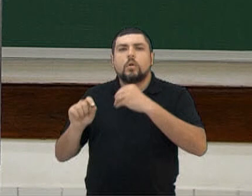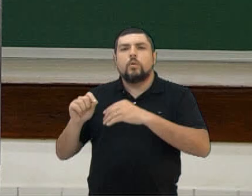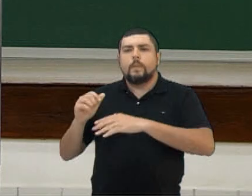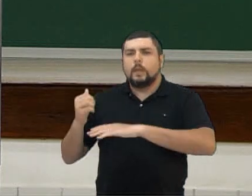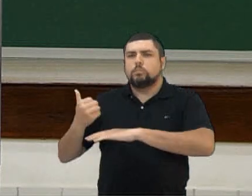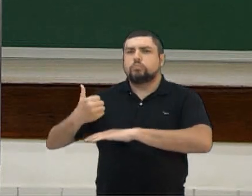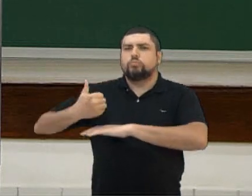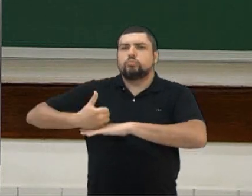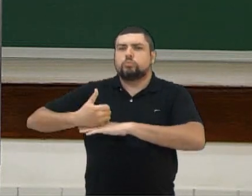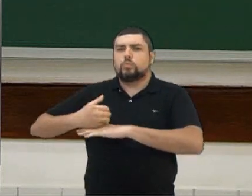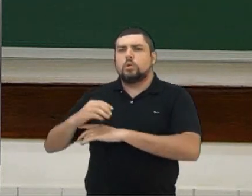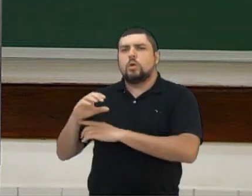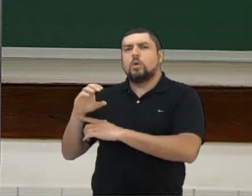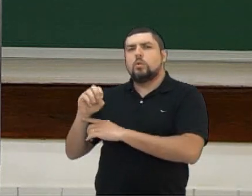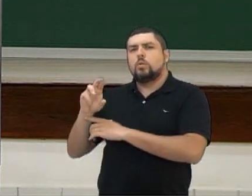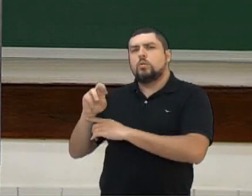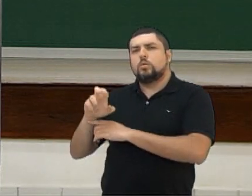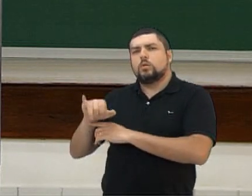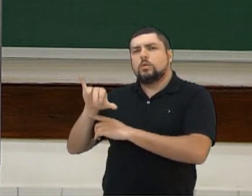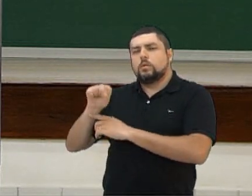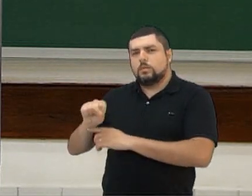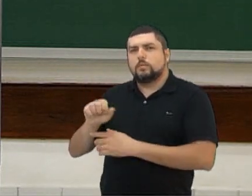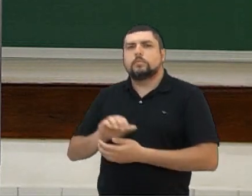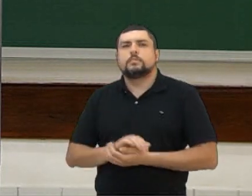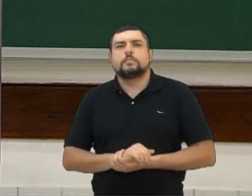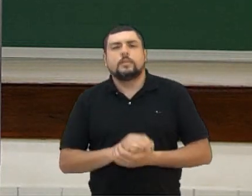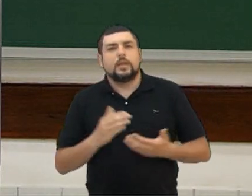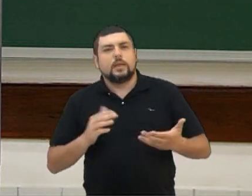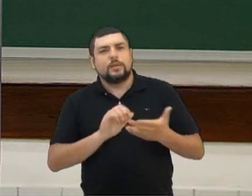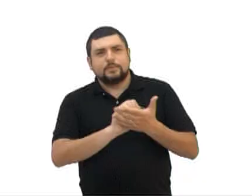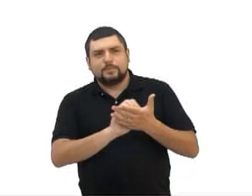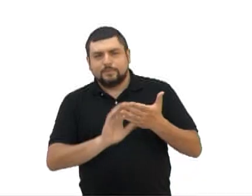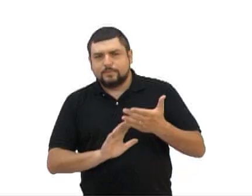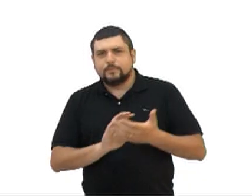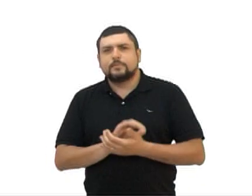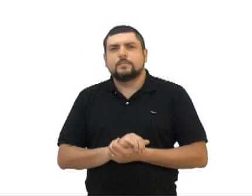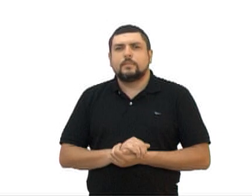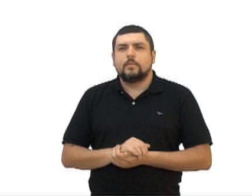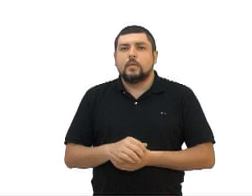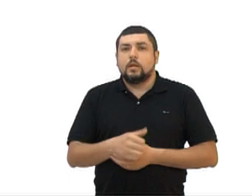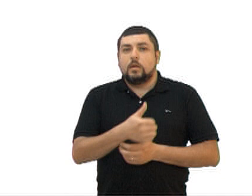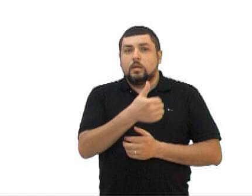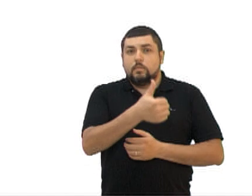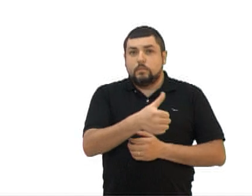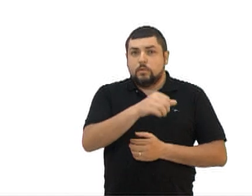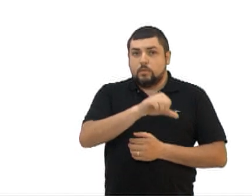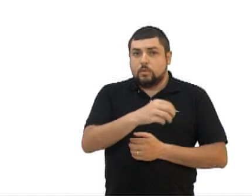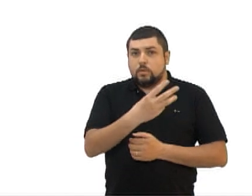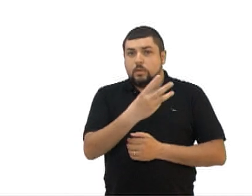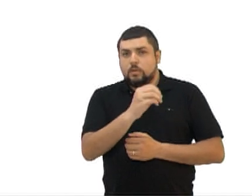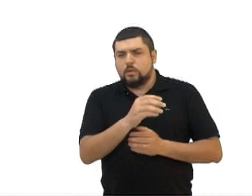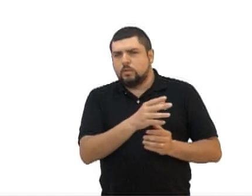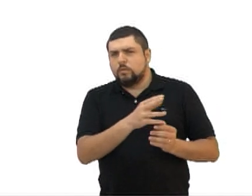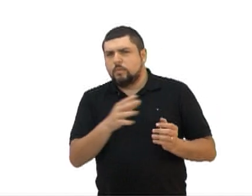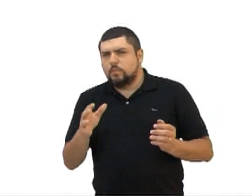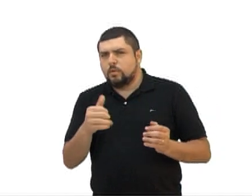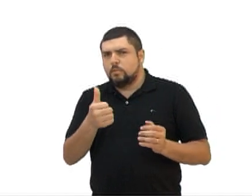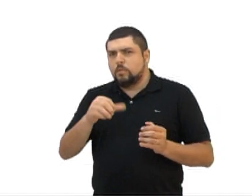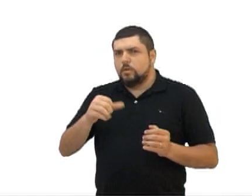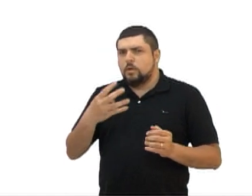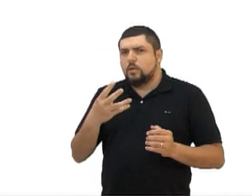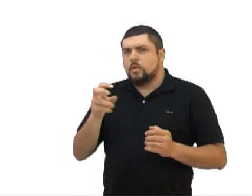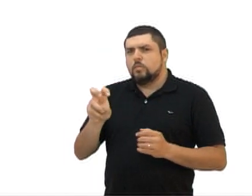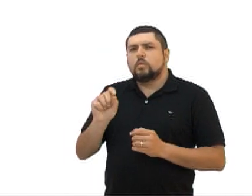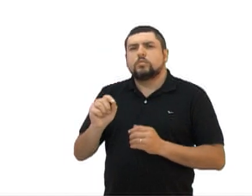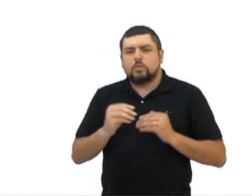dos coronéis. Então, uma atividade. O período de 1930 a 1945